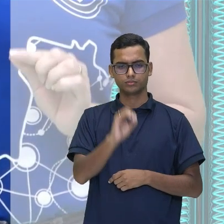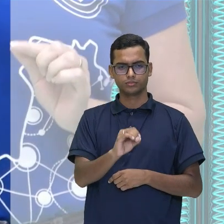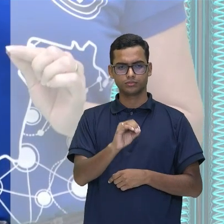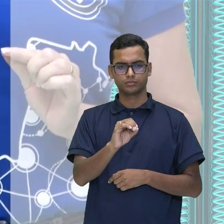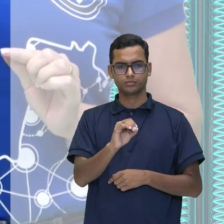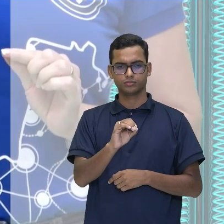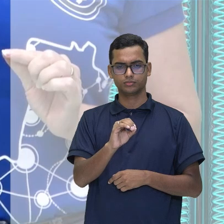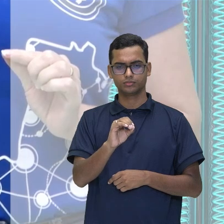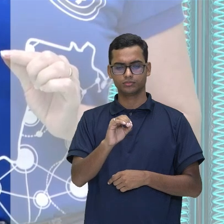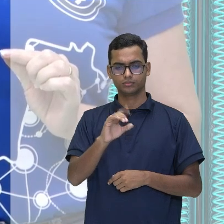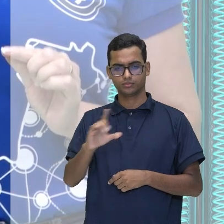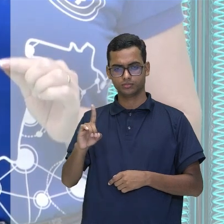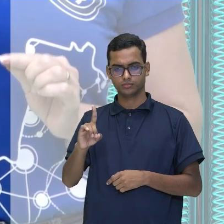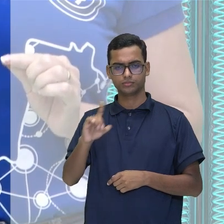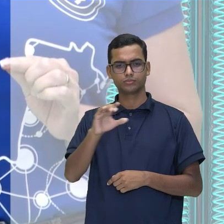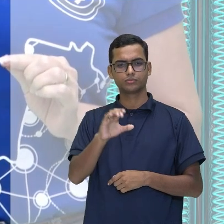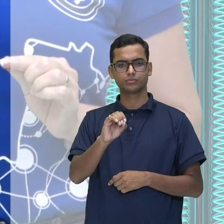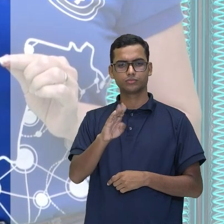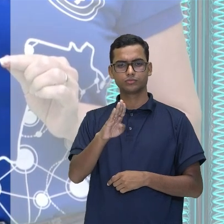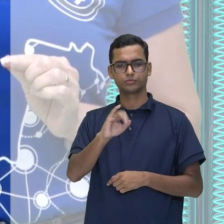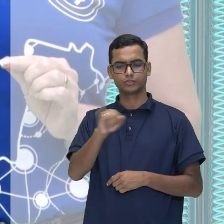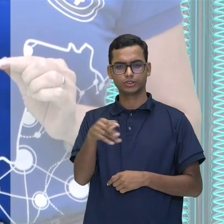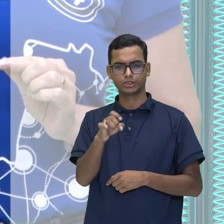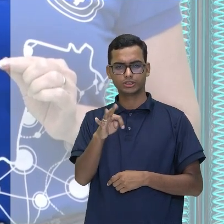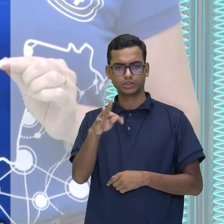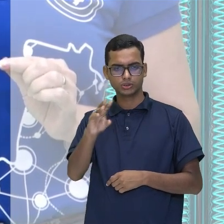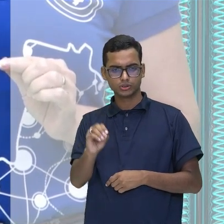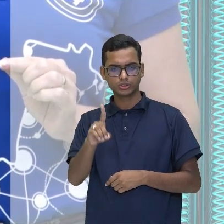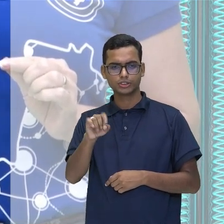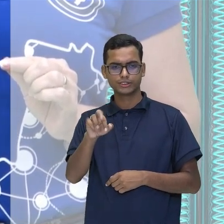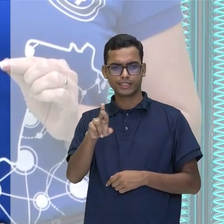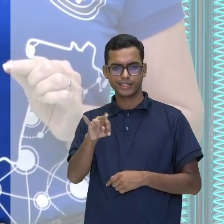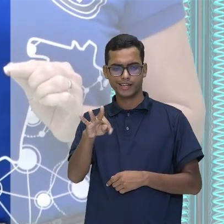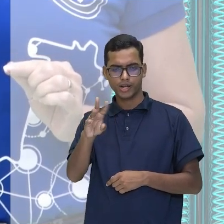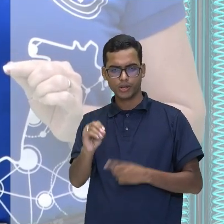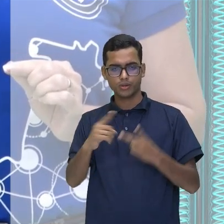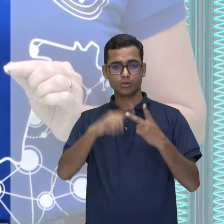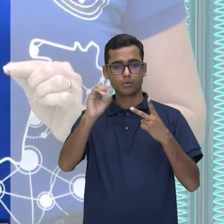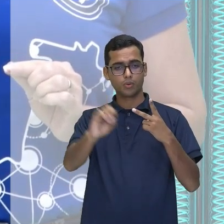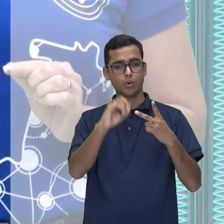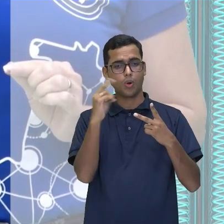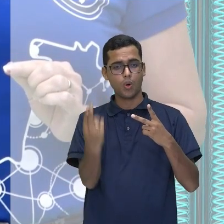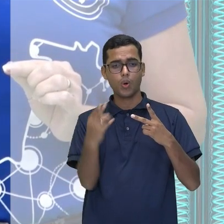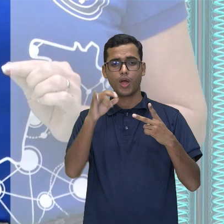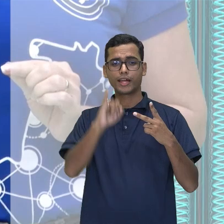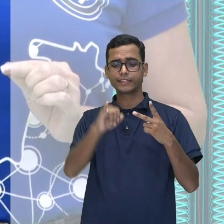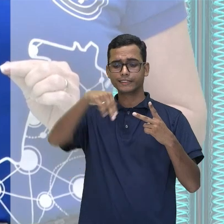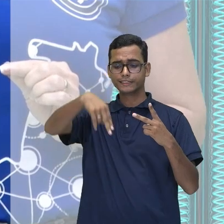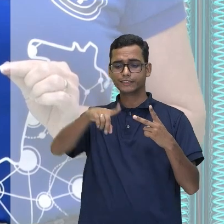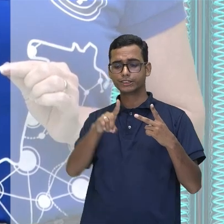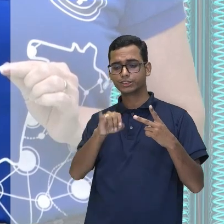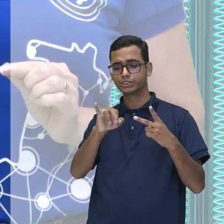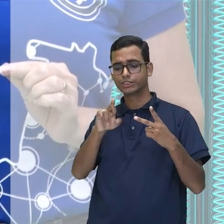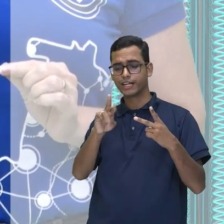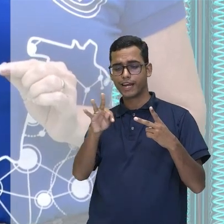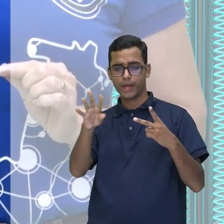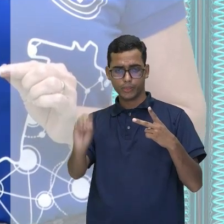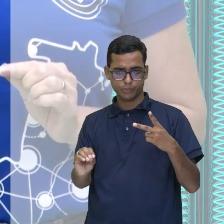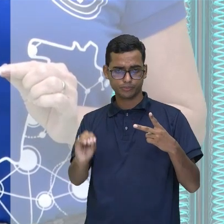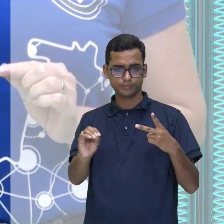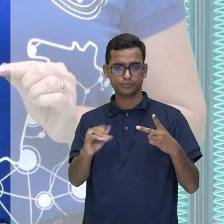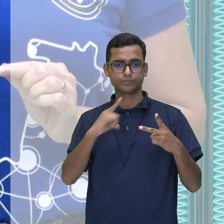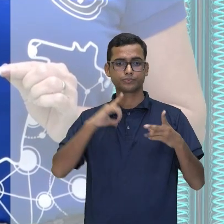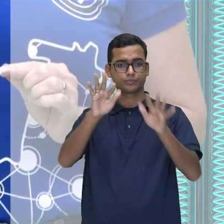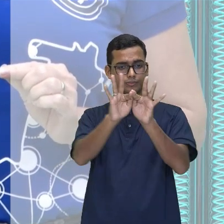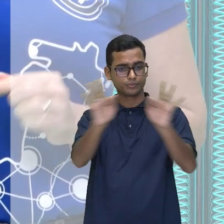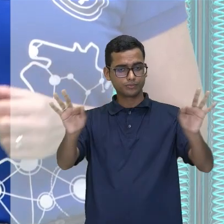E olha, isso aqui é importante, tá? Onde é que eles vão aparecer lá na frase? Aqui, ó. Na frase, né, eles têm essa função,